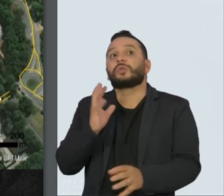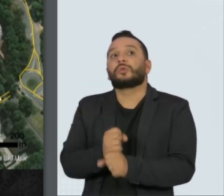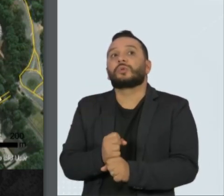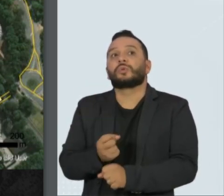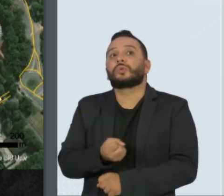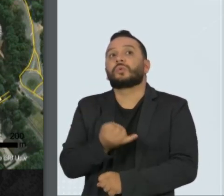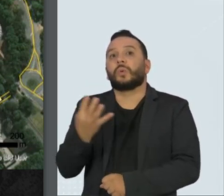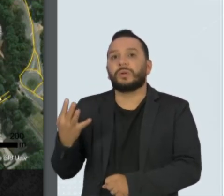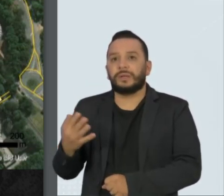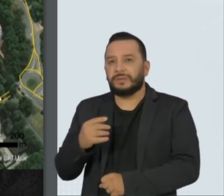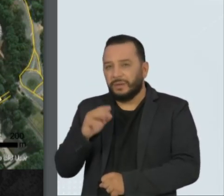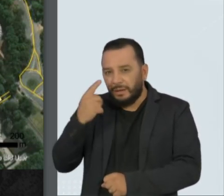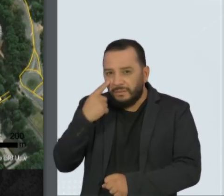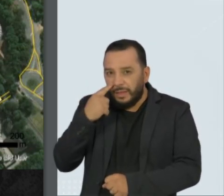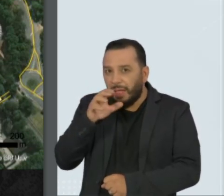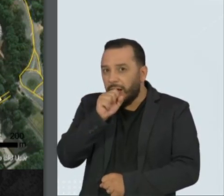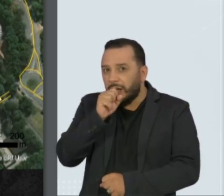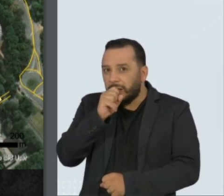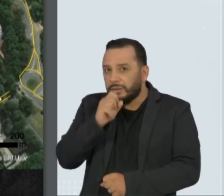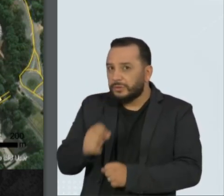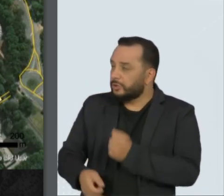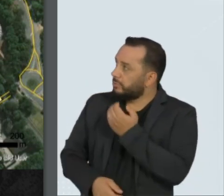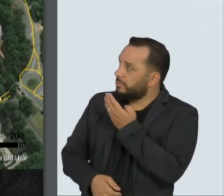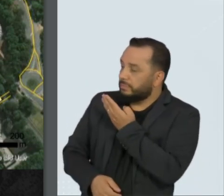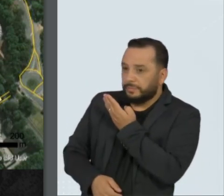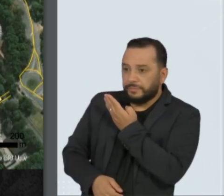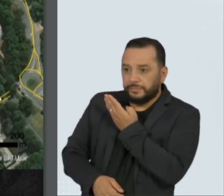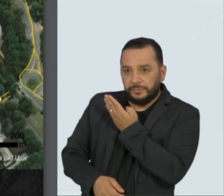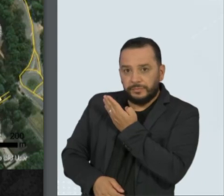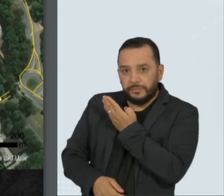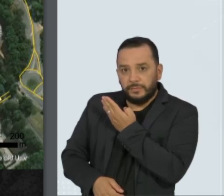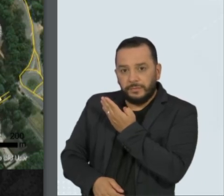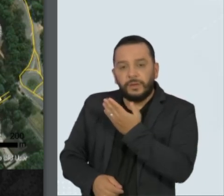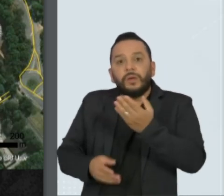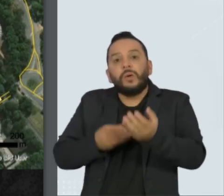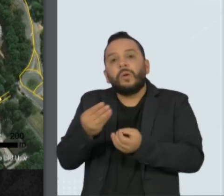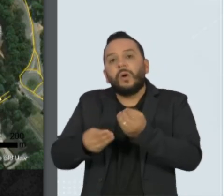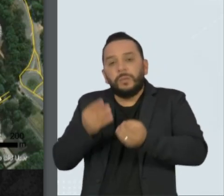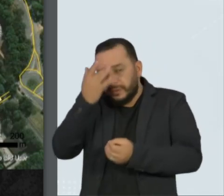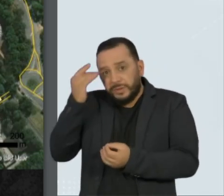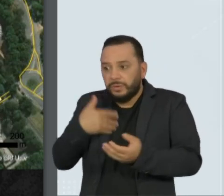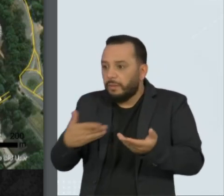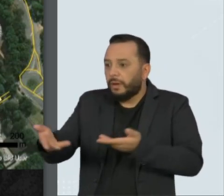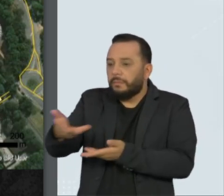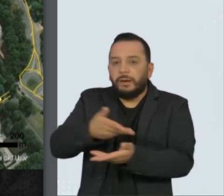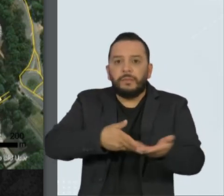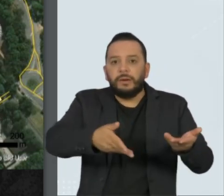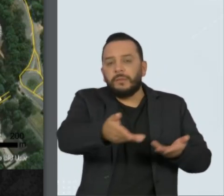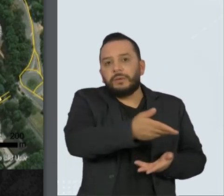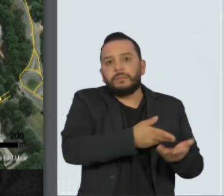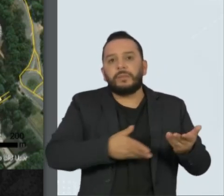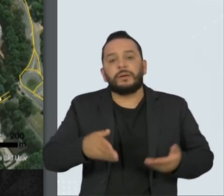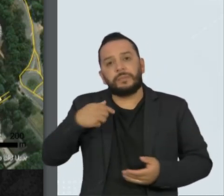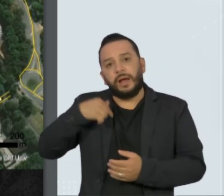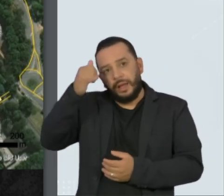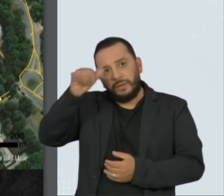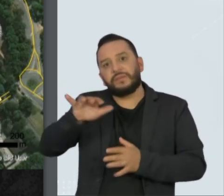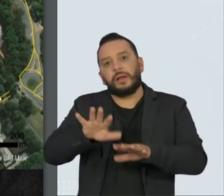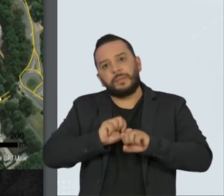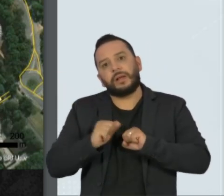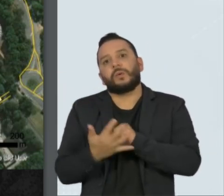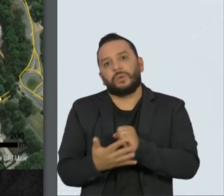essas pessoas, vamos olhar o entorno dessas pessoas, o relacionamento dessas pessoas para prevenir a